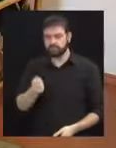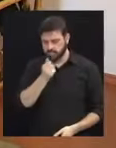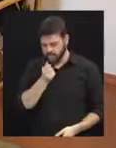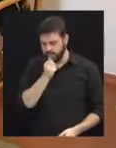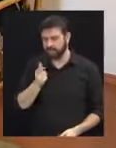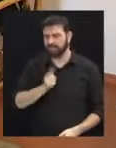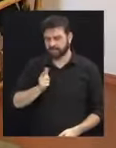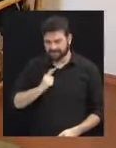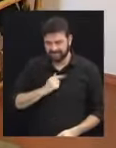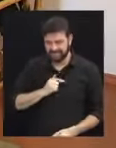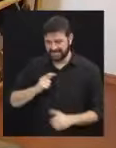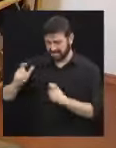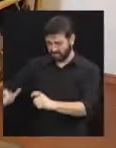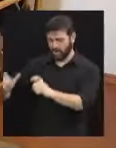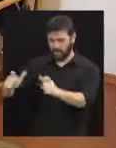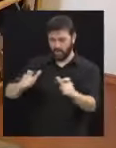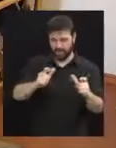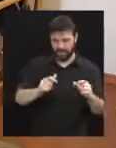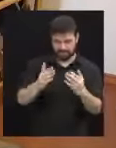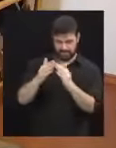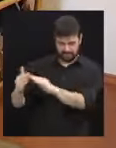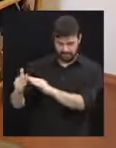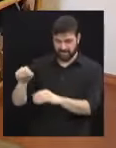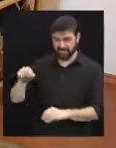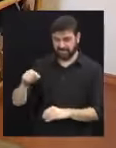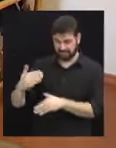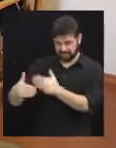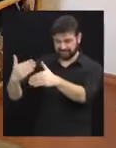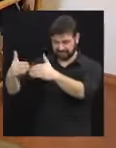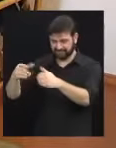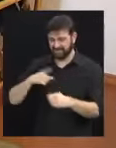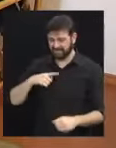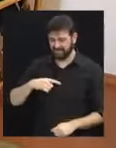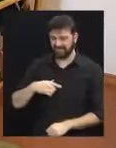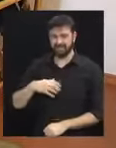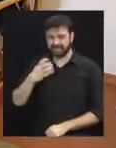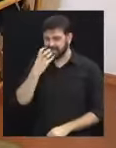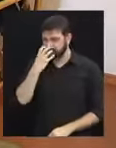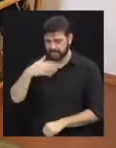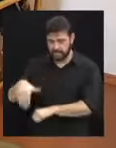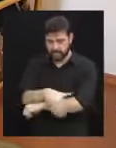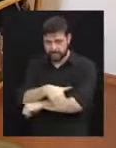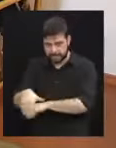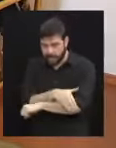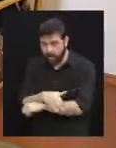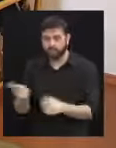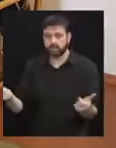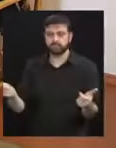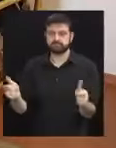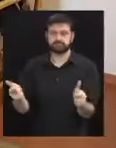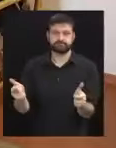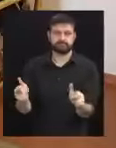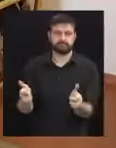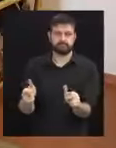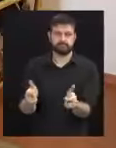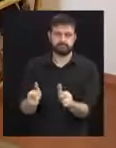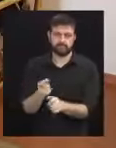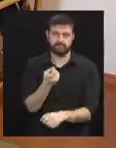casos críticos, os bairros que ainda estão em desenvolvimento, mas animal na rua em Campinas diminuiu muito o número,